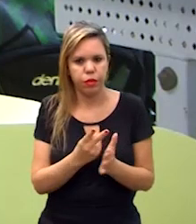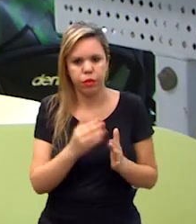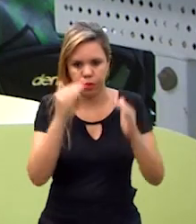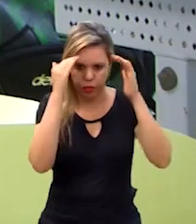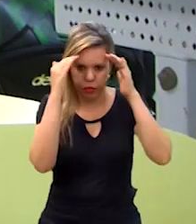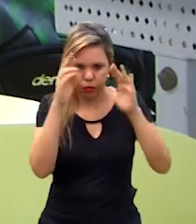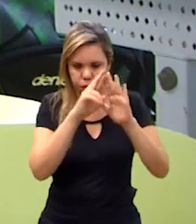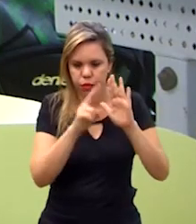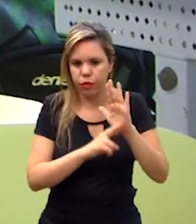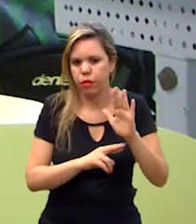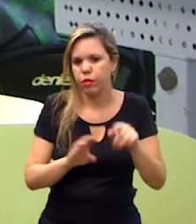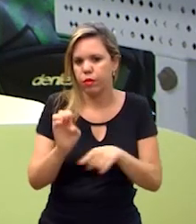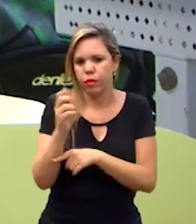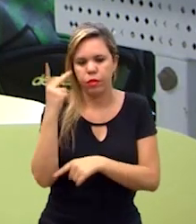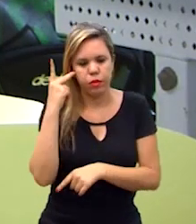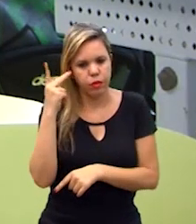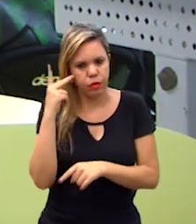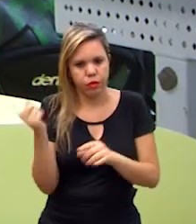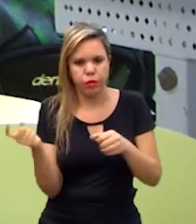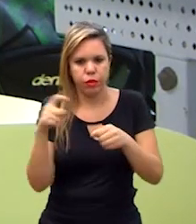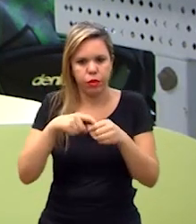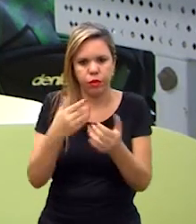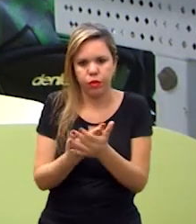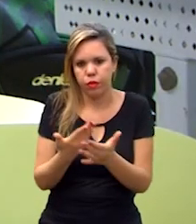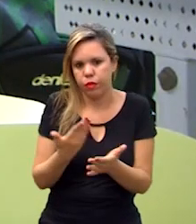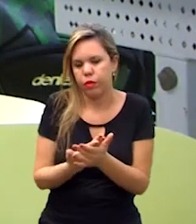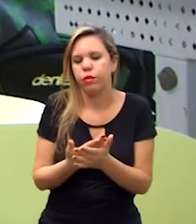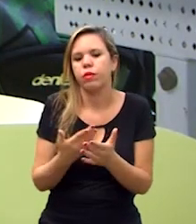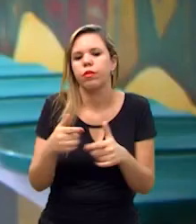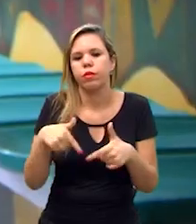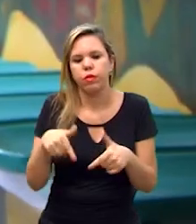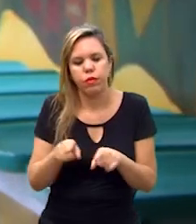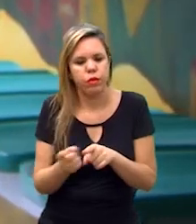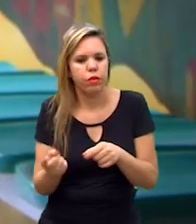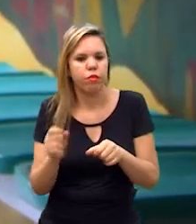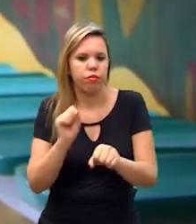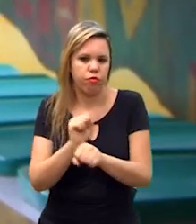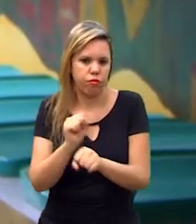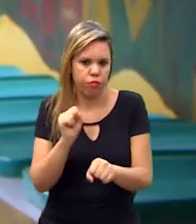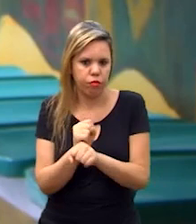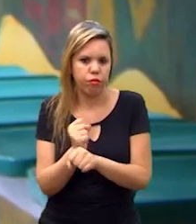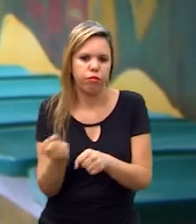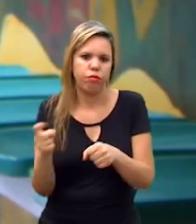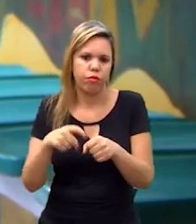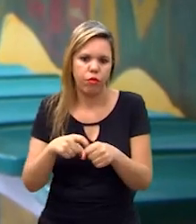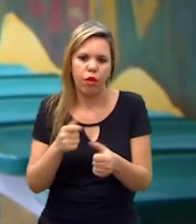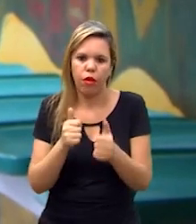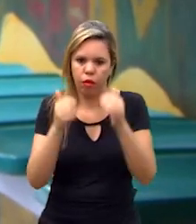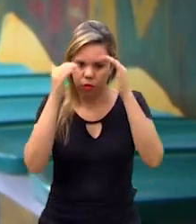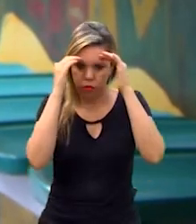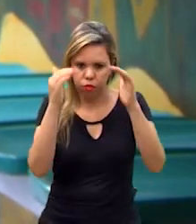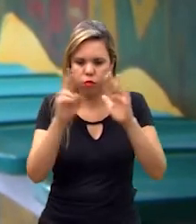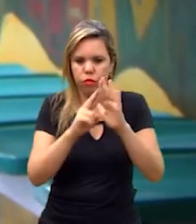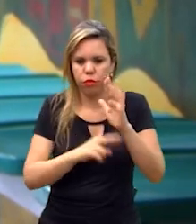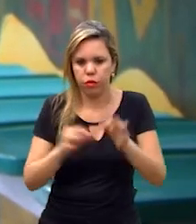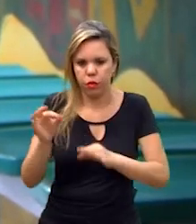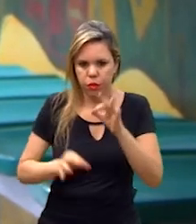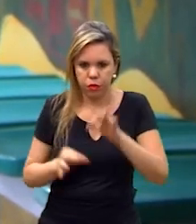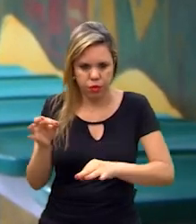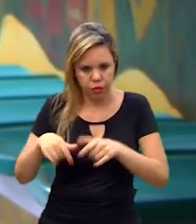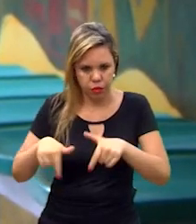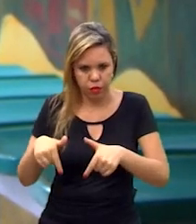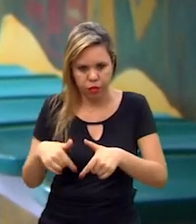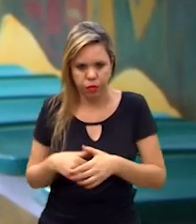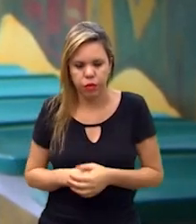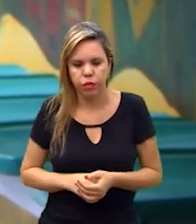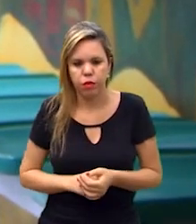escolas, mesmo cumprindo o Plano São Paulo de retomada das atividades, suspenderam a volta para seguir a determinação